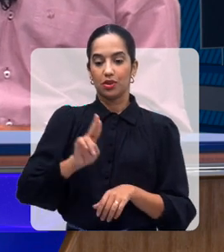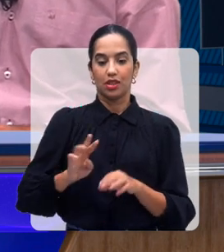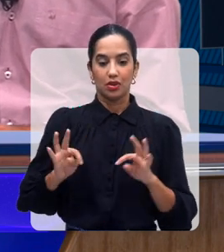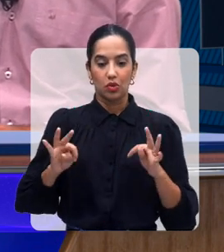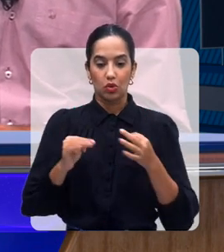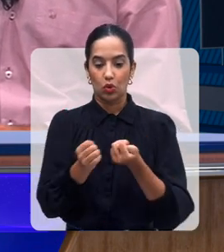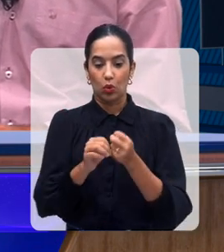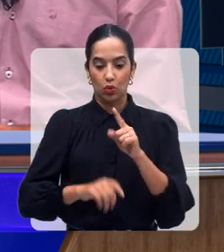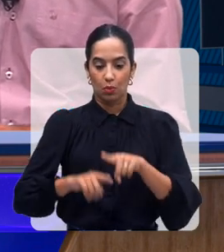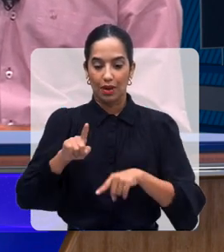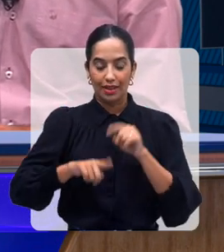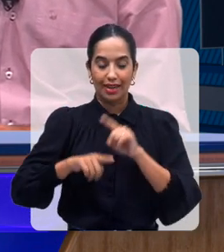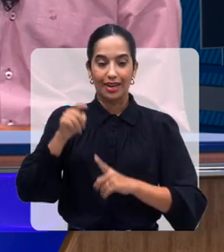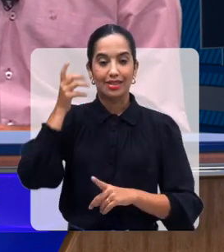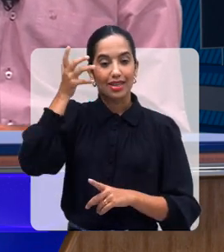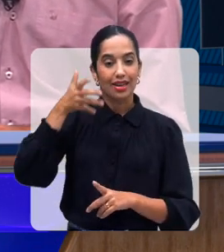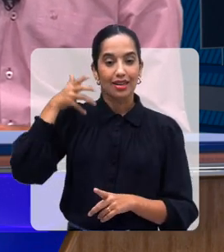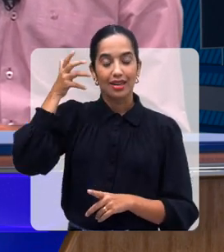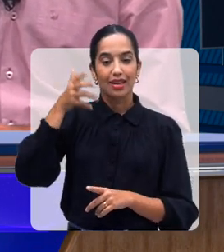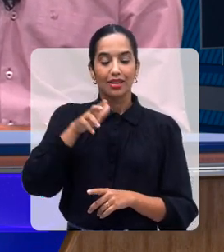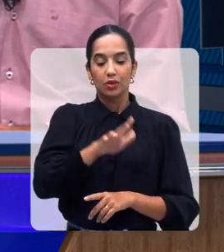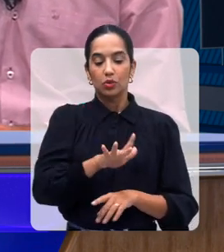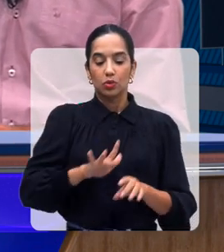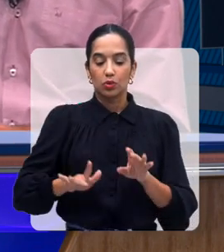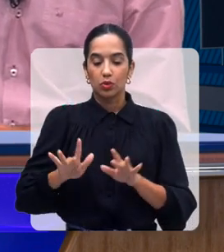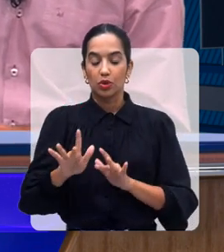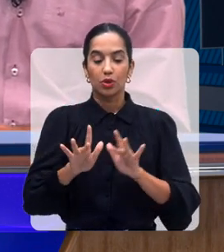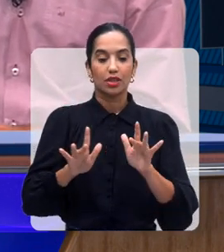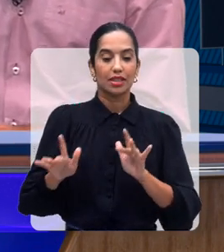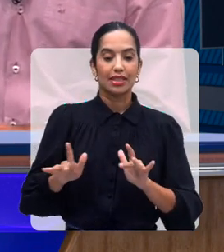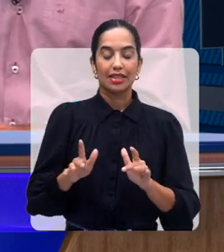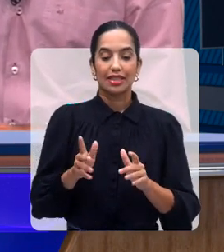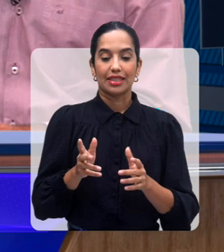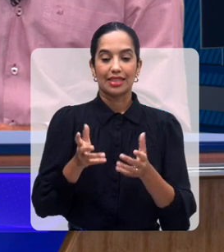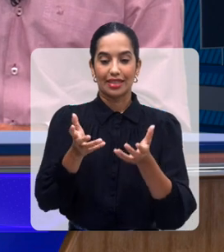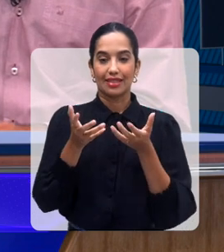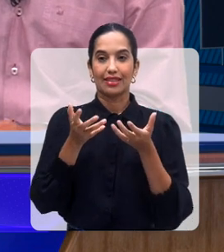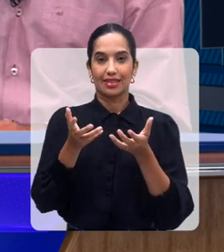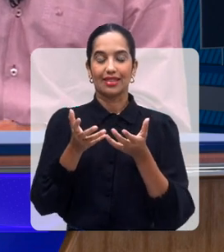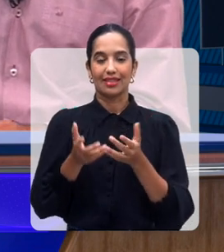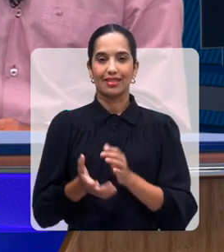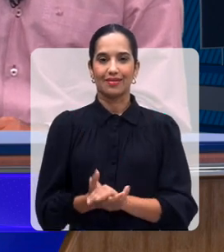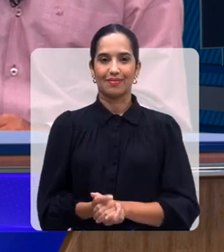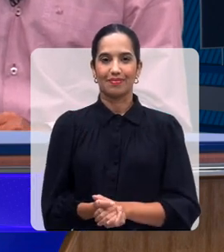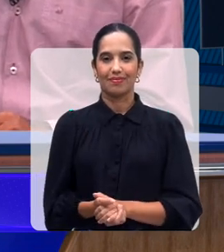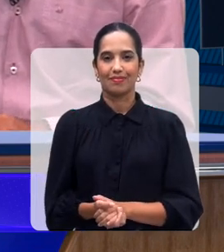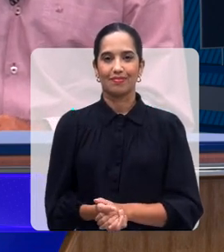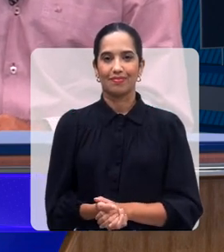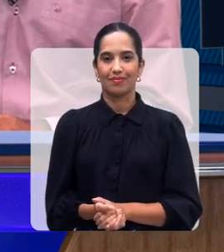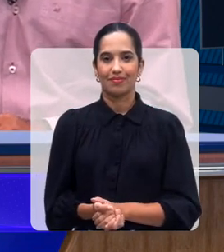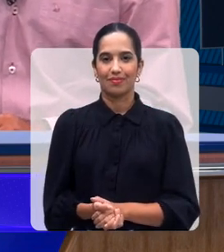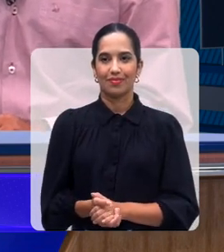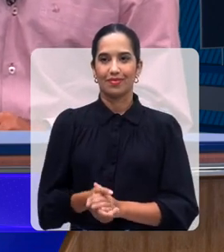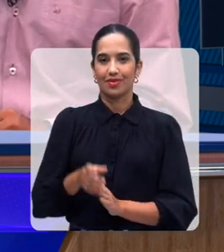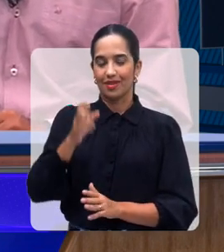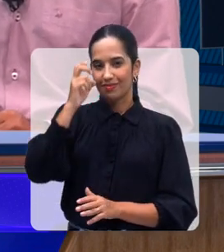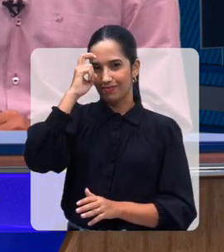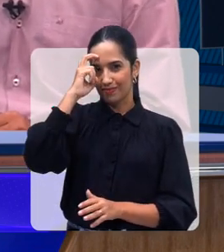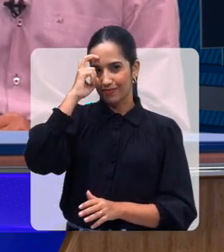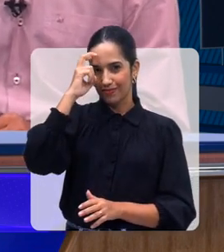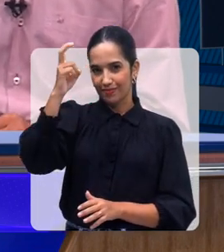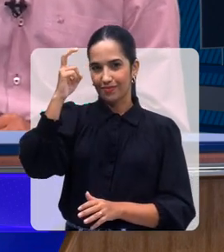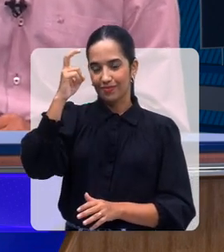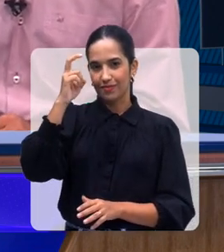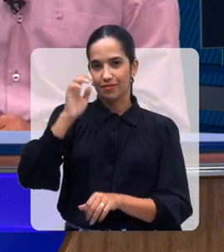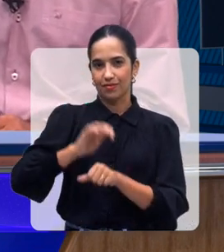da rádio, né, para colocar no ar. Eu fazia isso para botar a rádio no ar, né? Então, a bela sacada